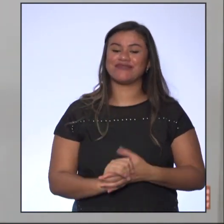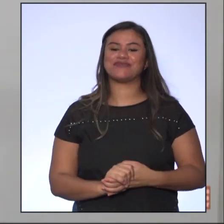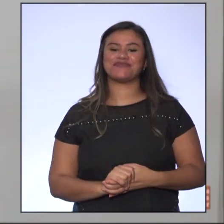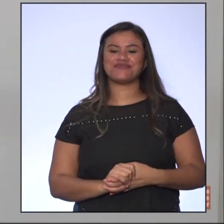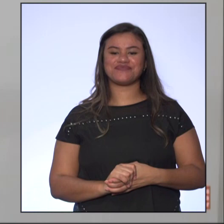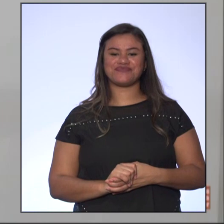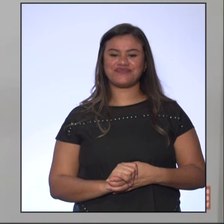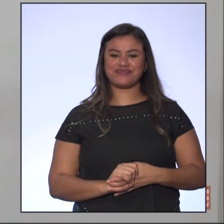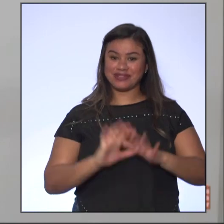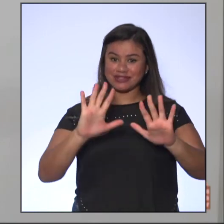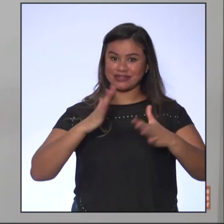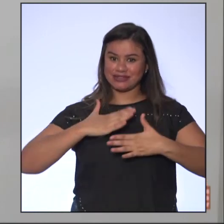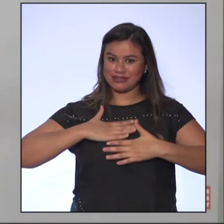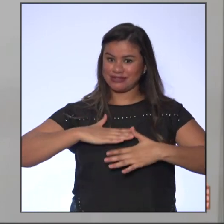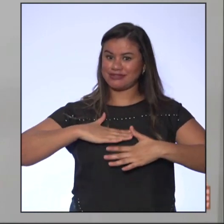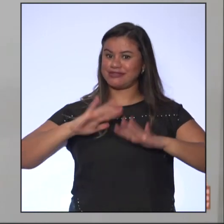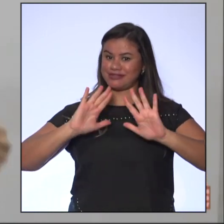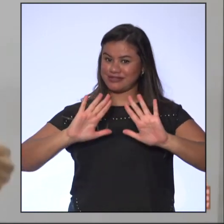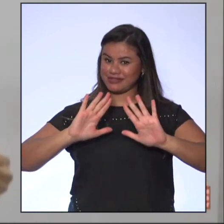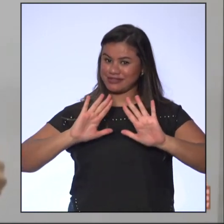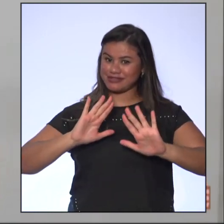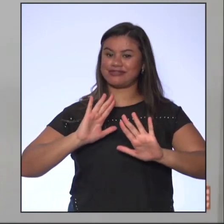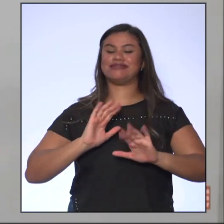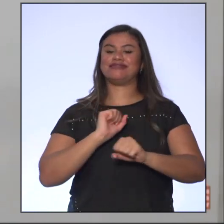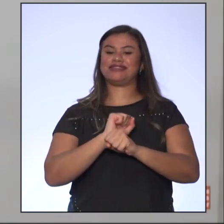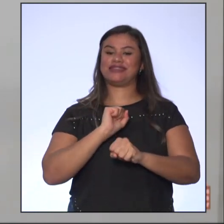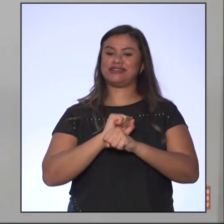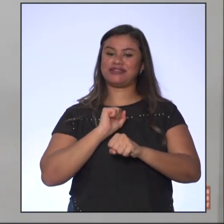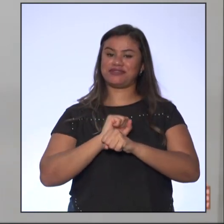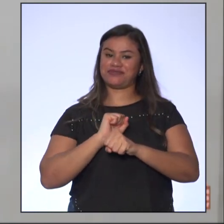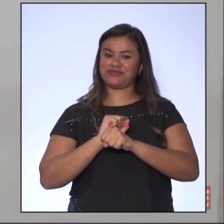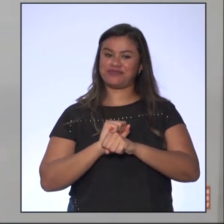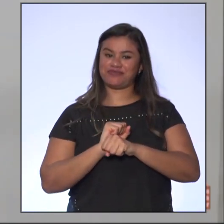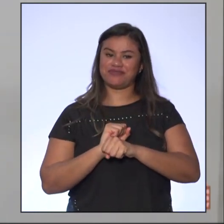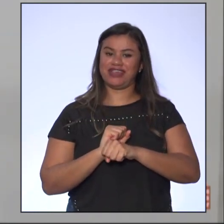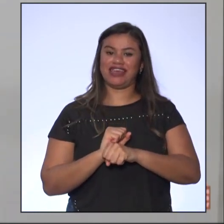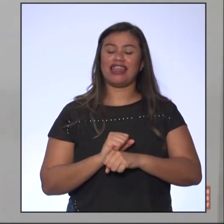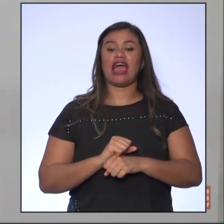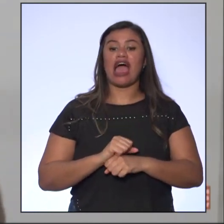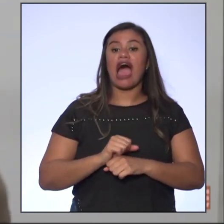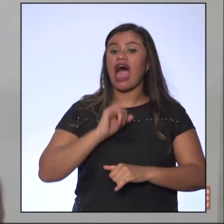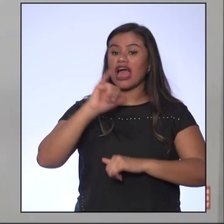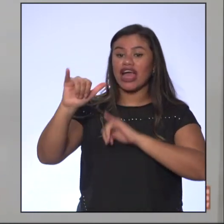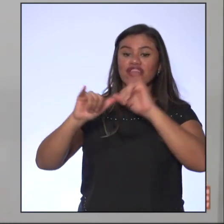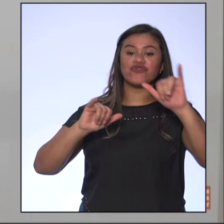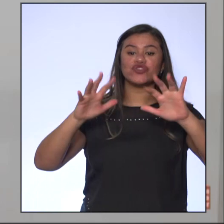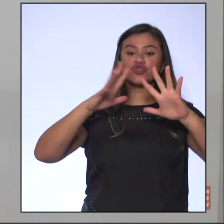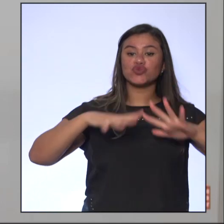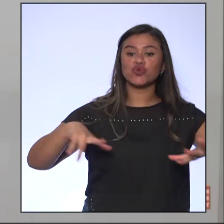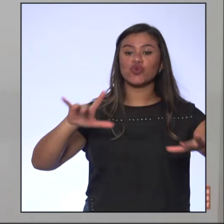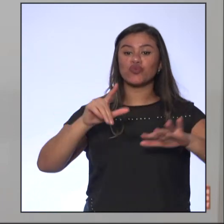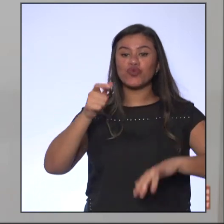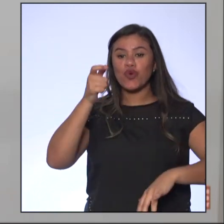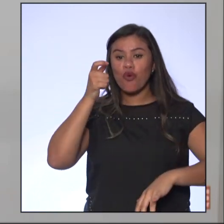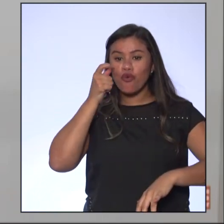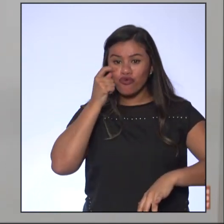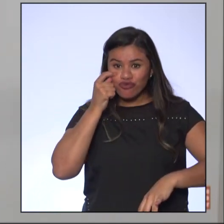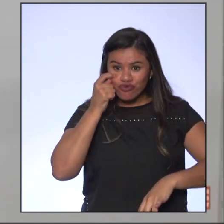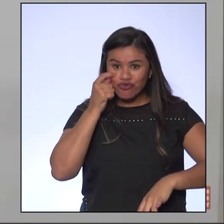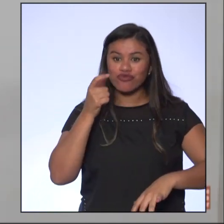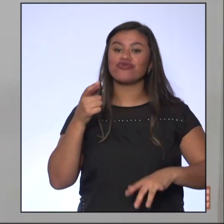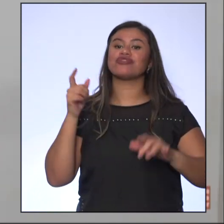você. Segura a onda aí, faça comentário, divulga para a galera aí que a gente está aqui ao vivo falando de estatística para